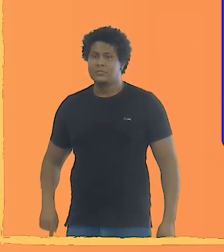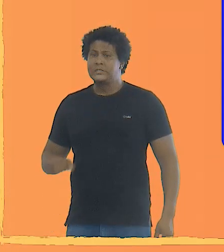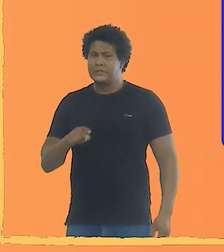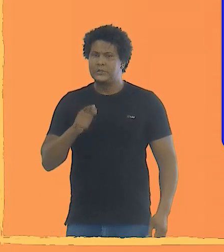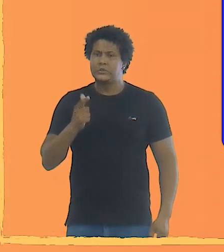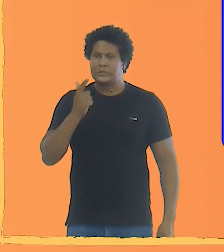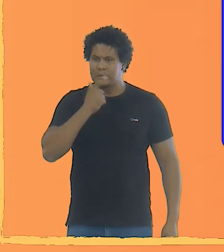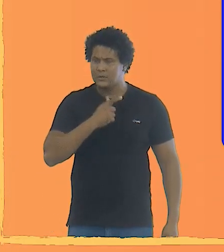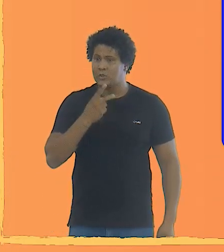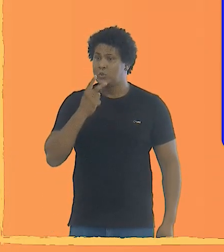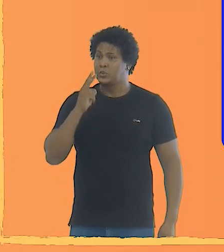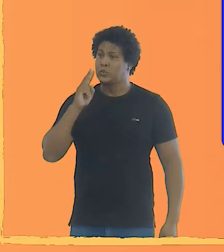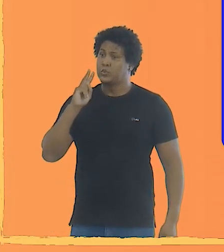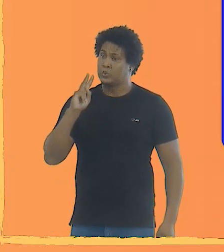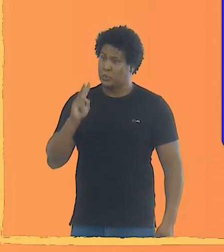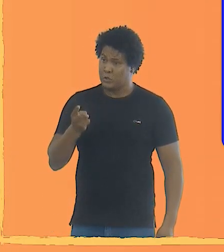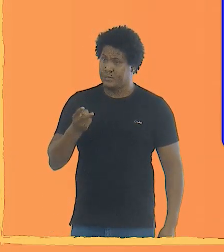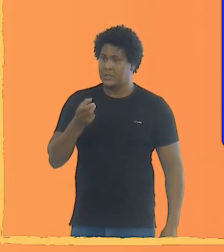gerar